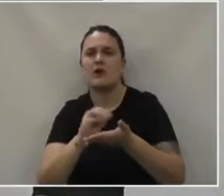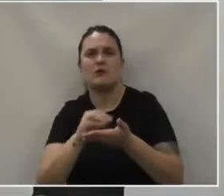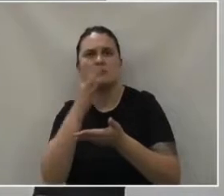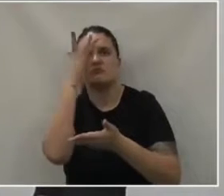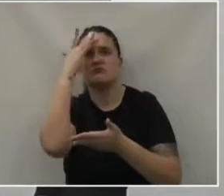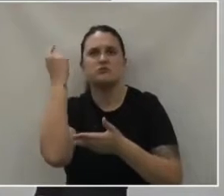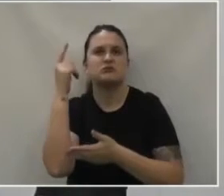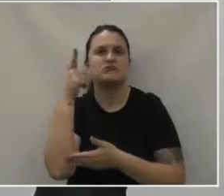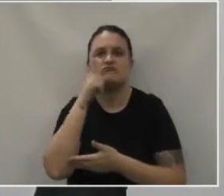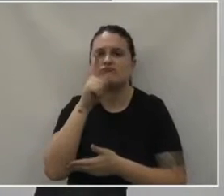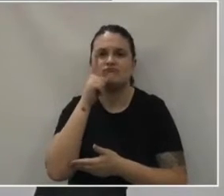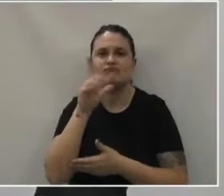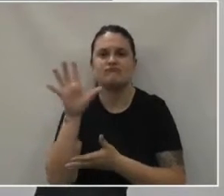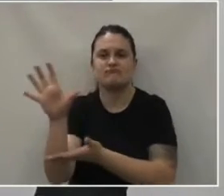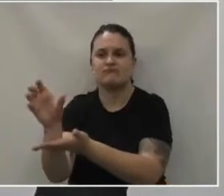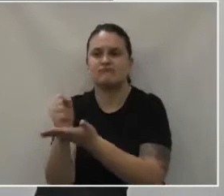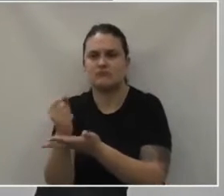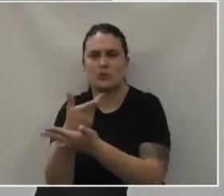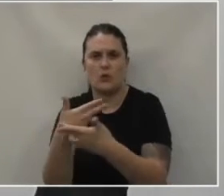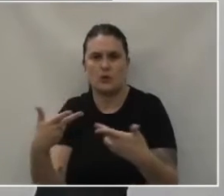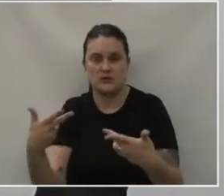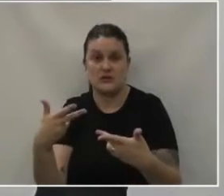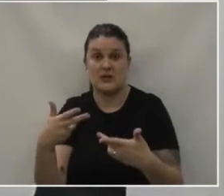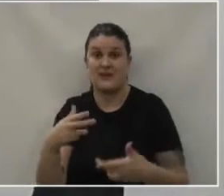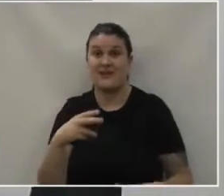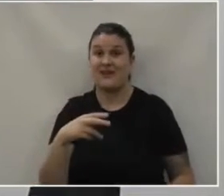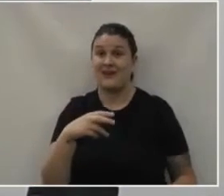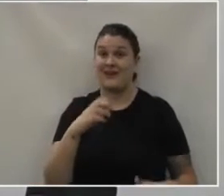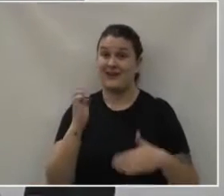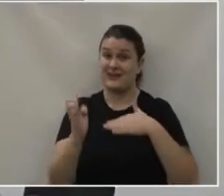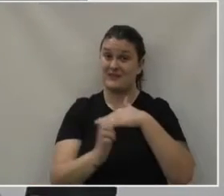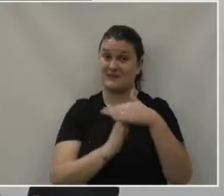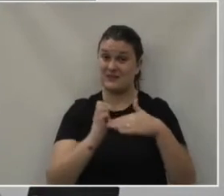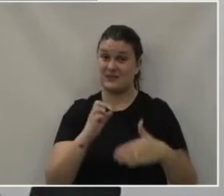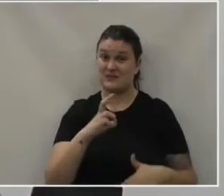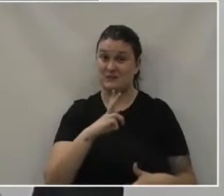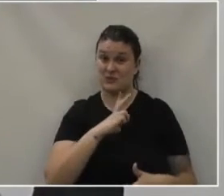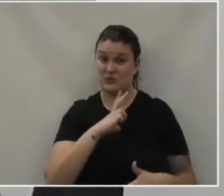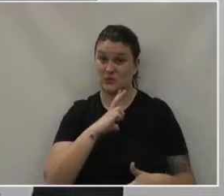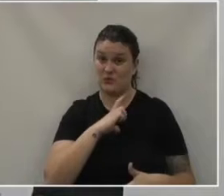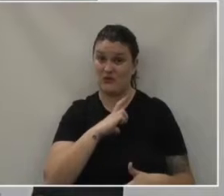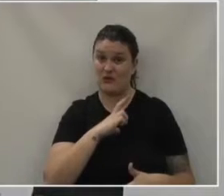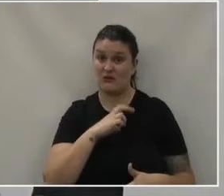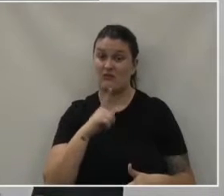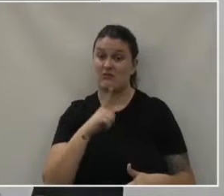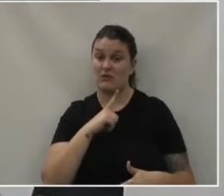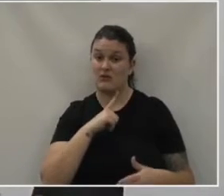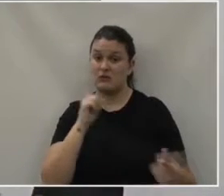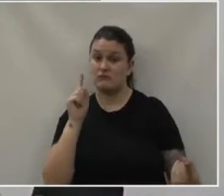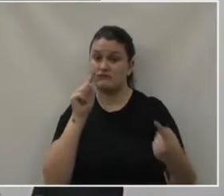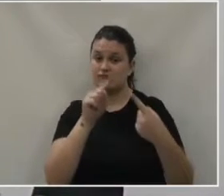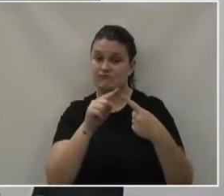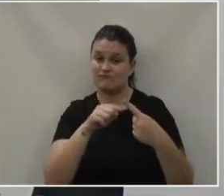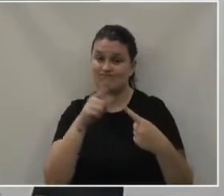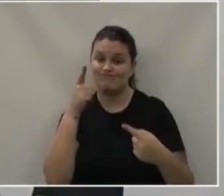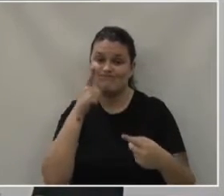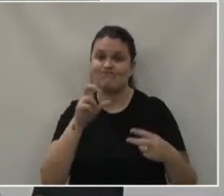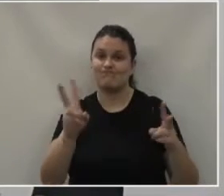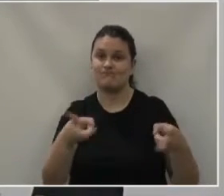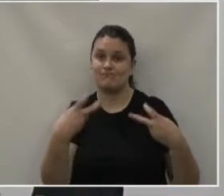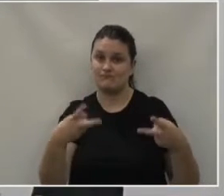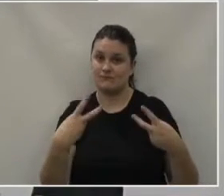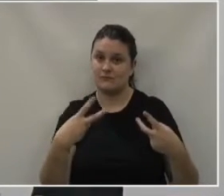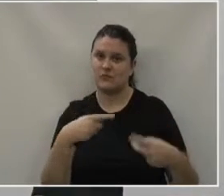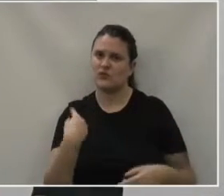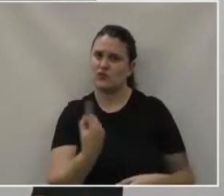E vemos que a iniciativa privada vai primar pelo lucro, né? E essa nossa preocupação